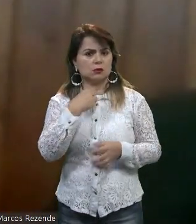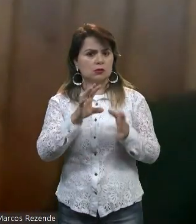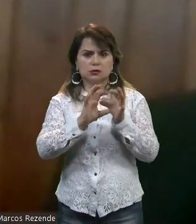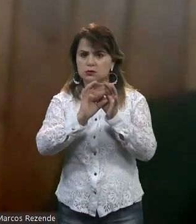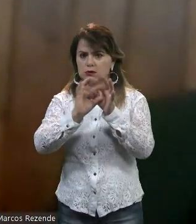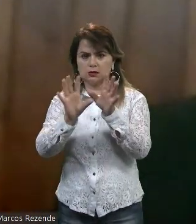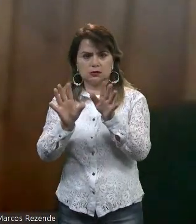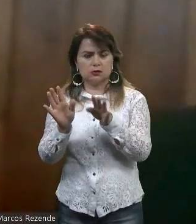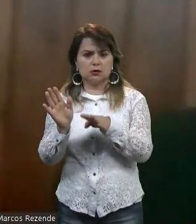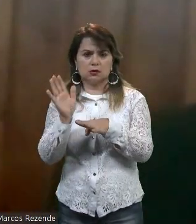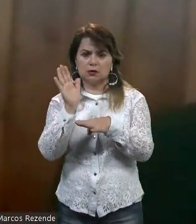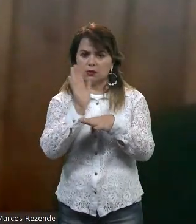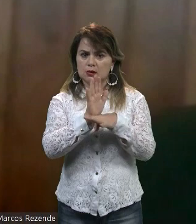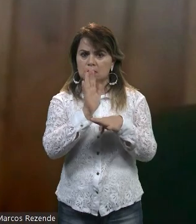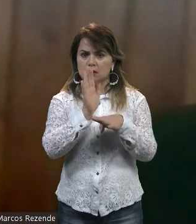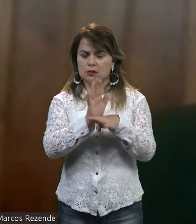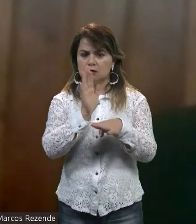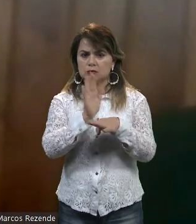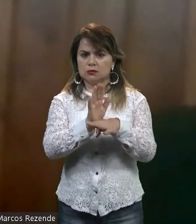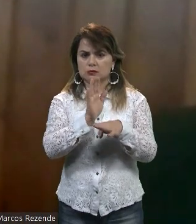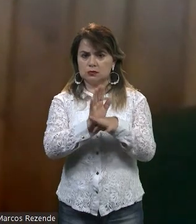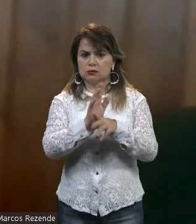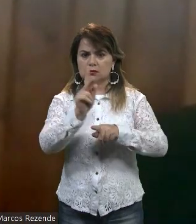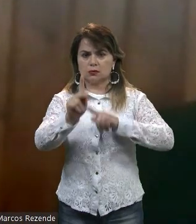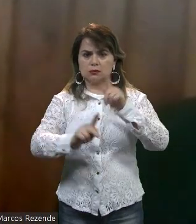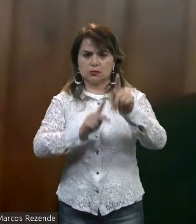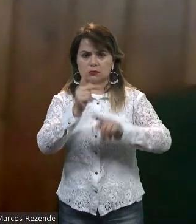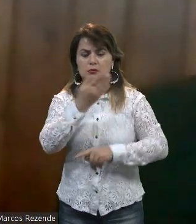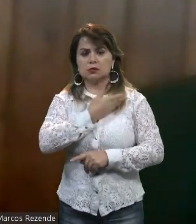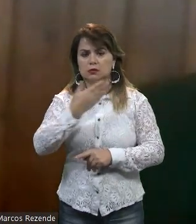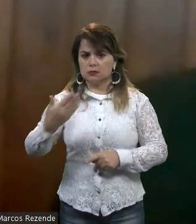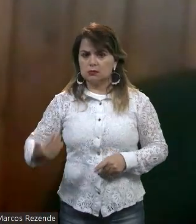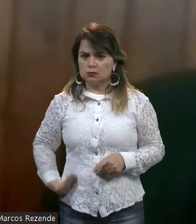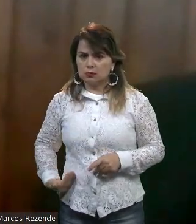nenhum benefício para o servidor público.